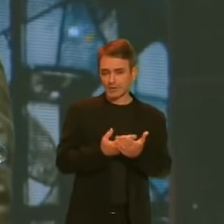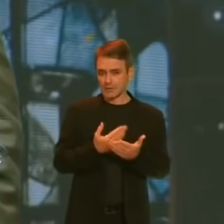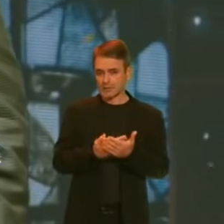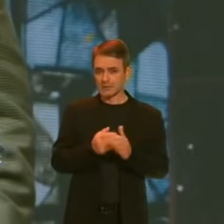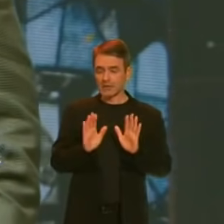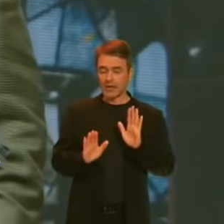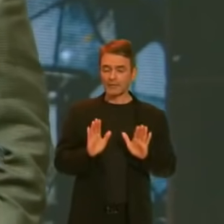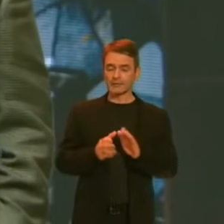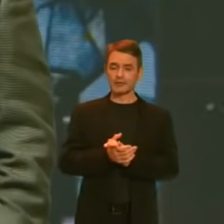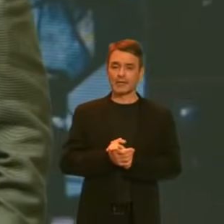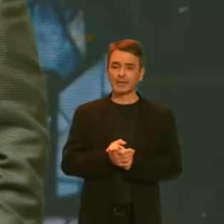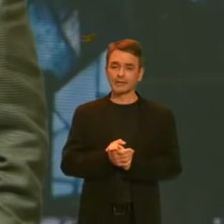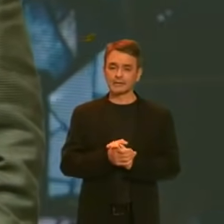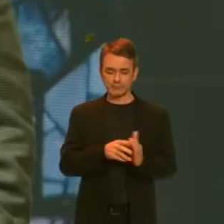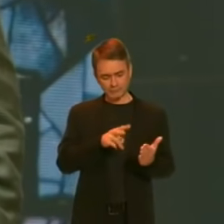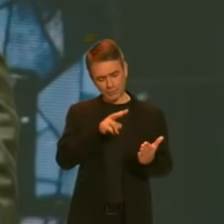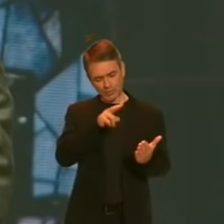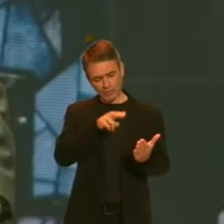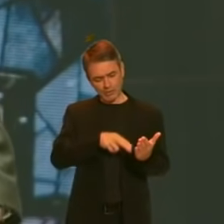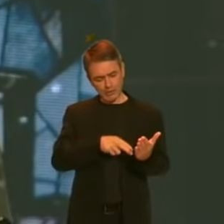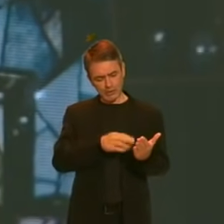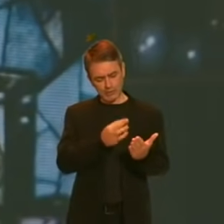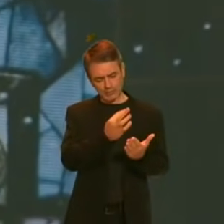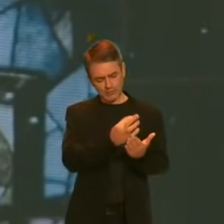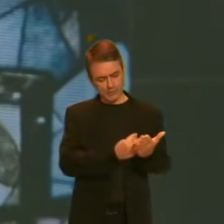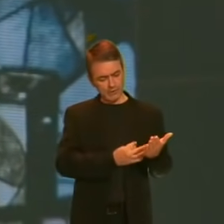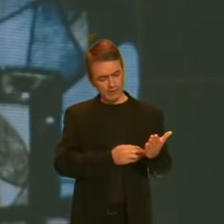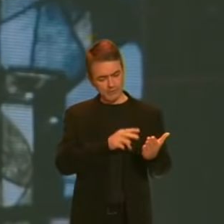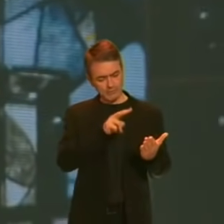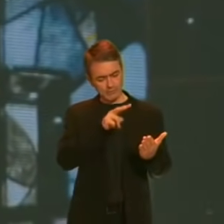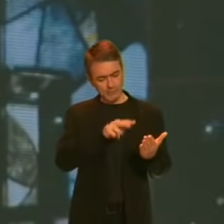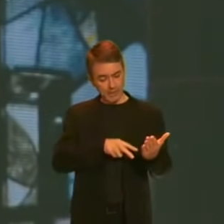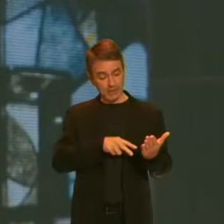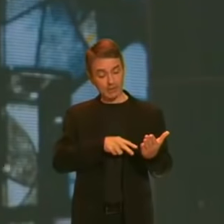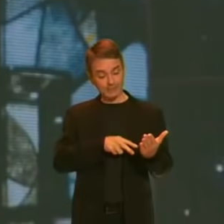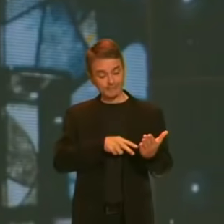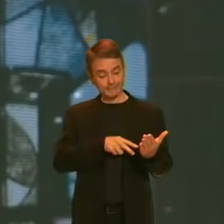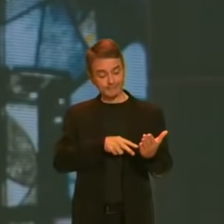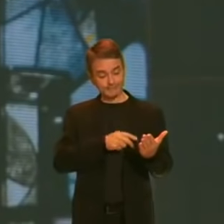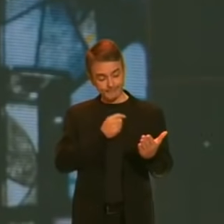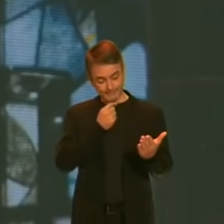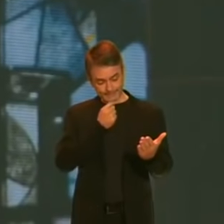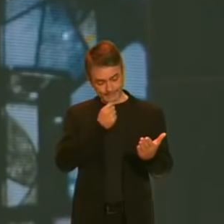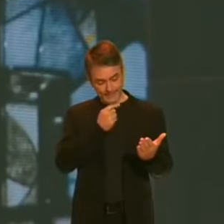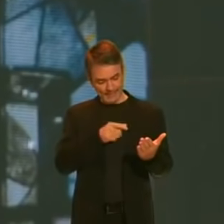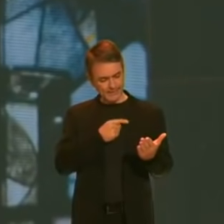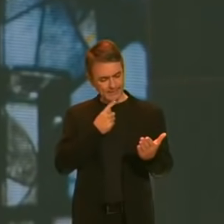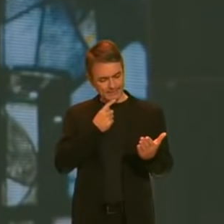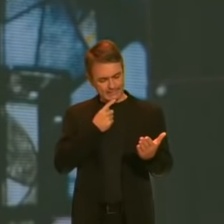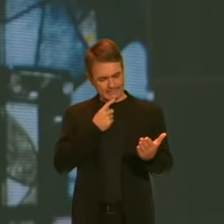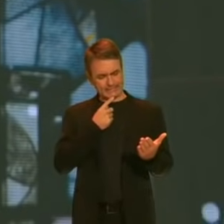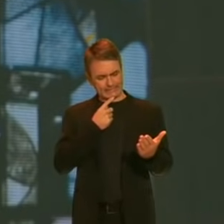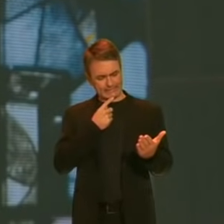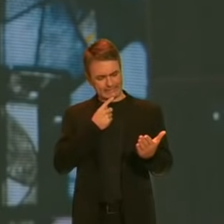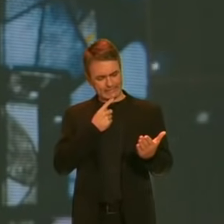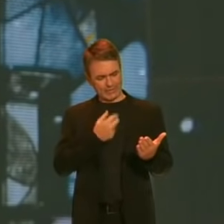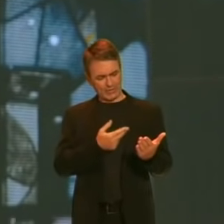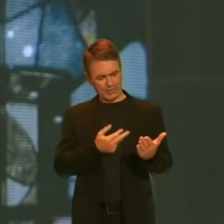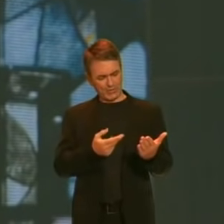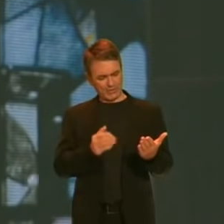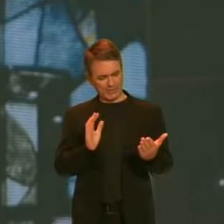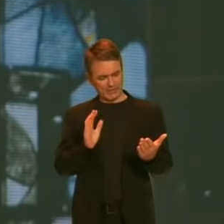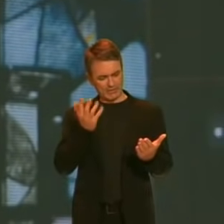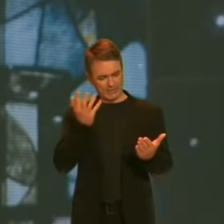Porque à medida que eu lia esses textos, de alguma maneira eu via cenas do que está